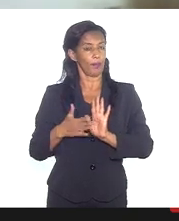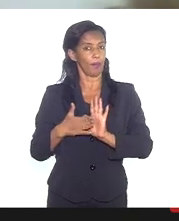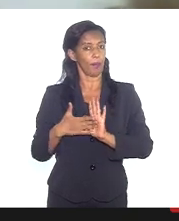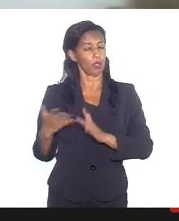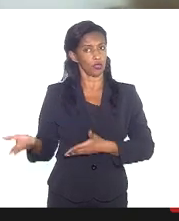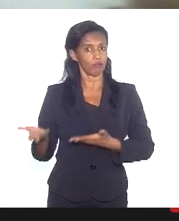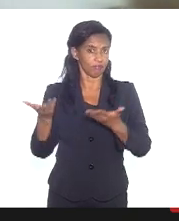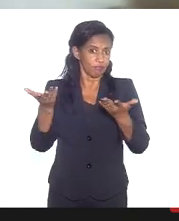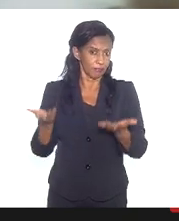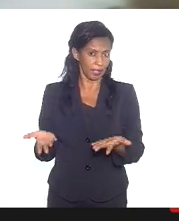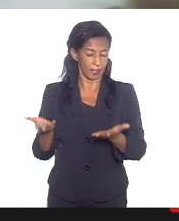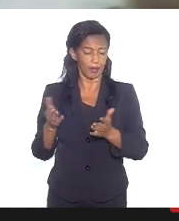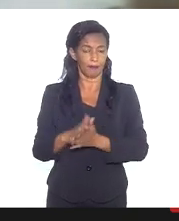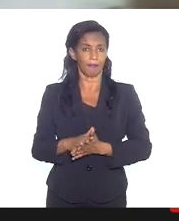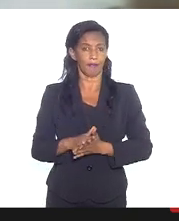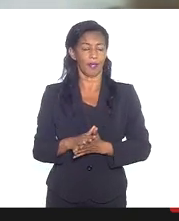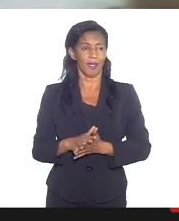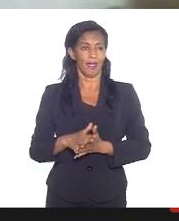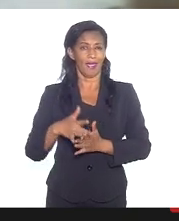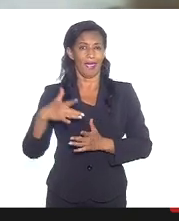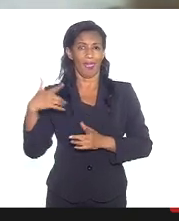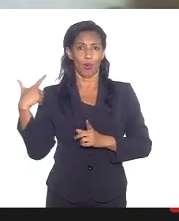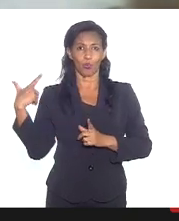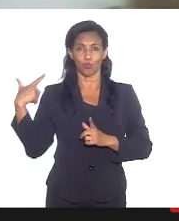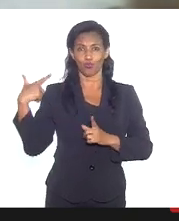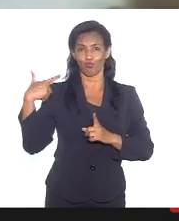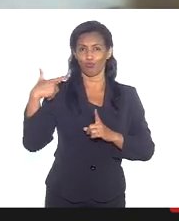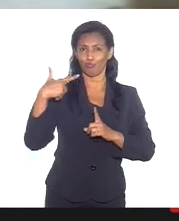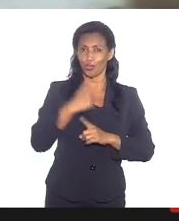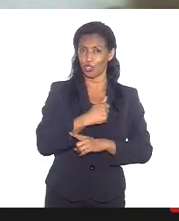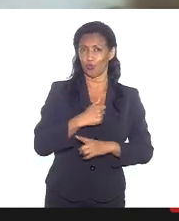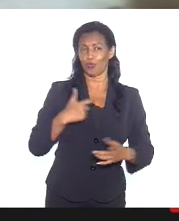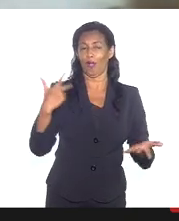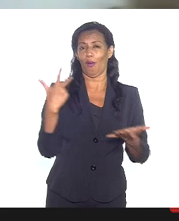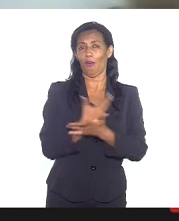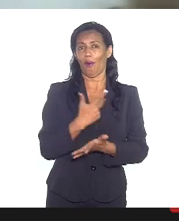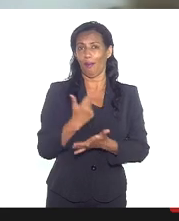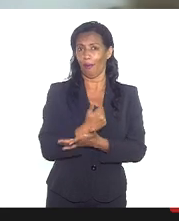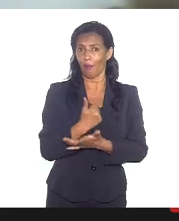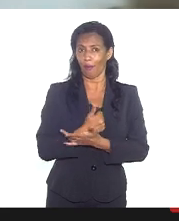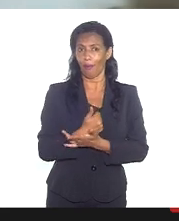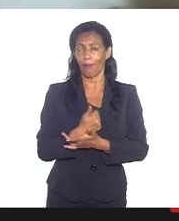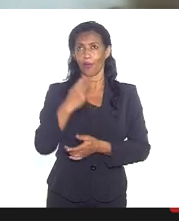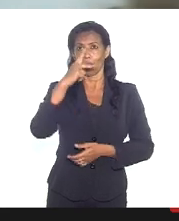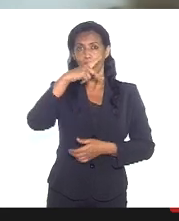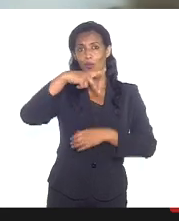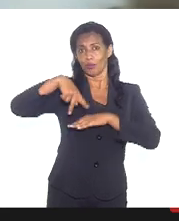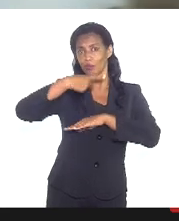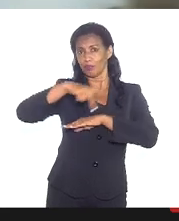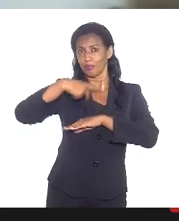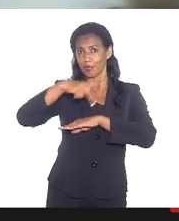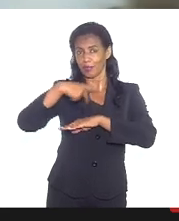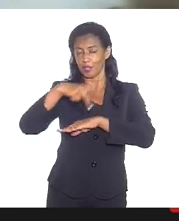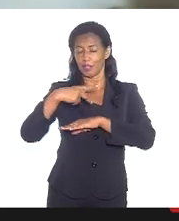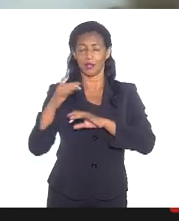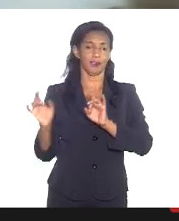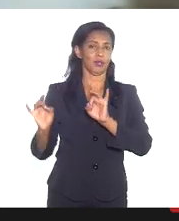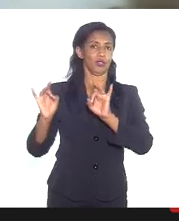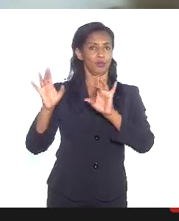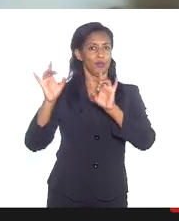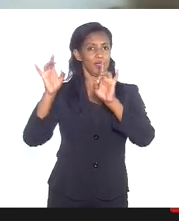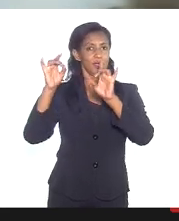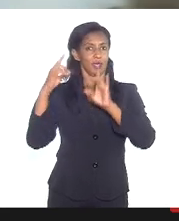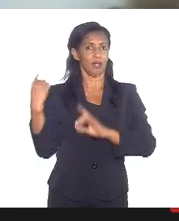está aí é um tiro no pé do nosso país, em especial